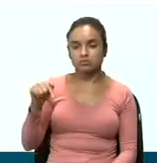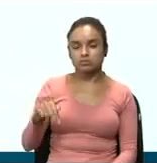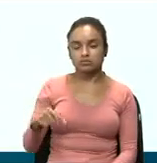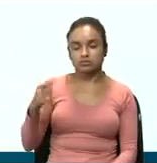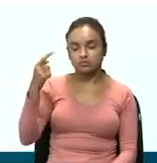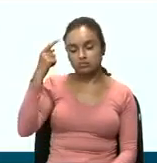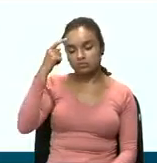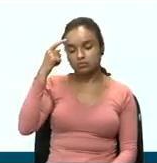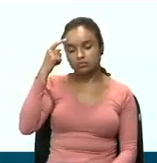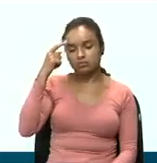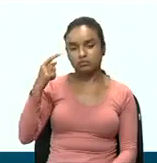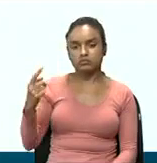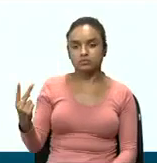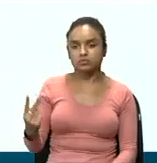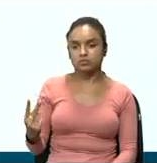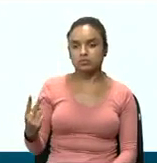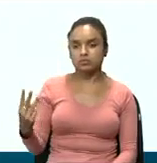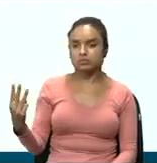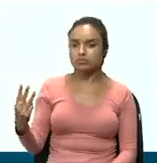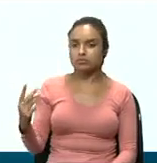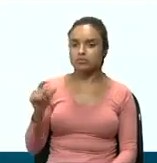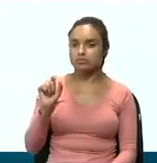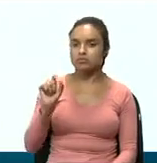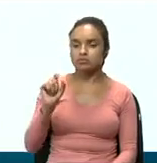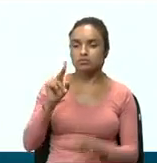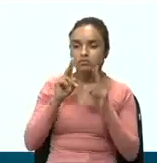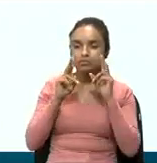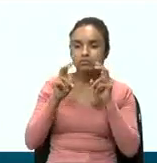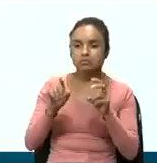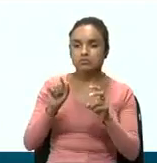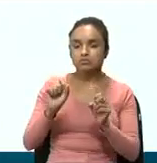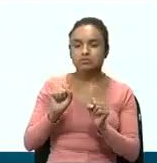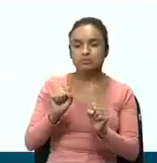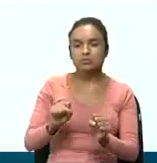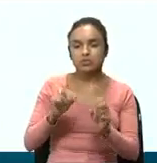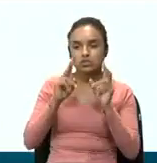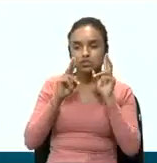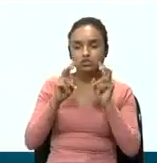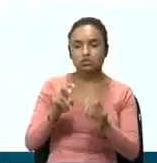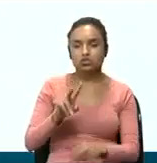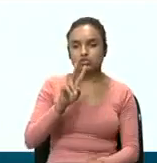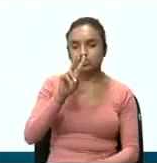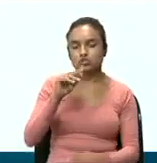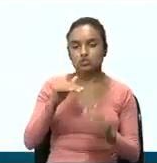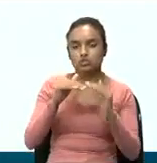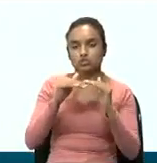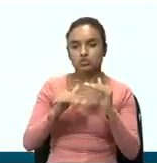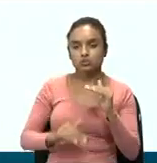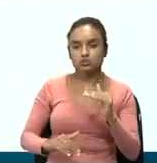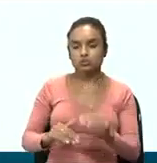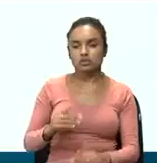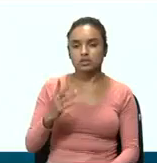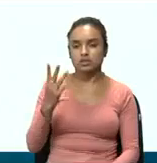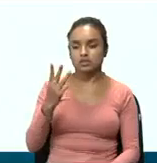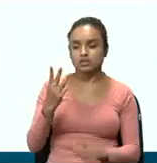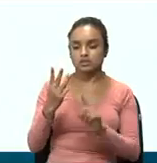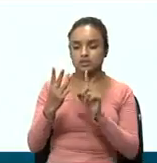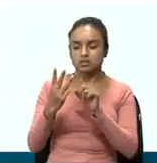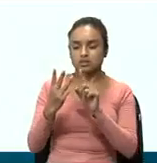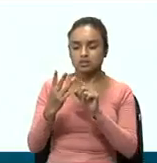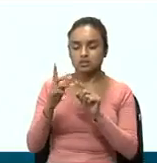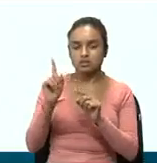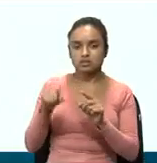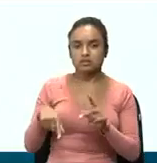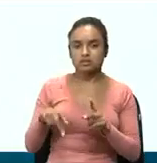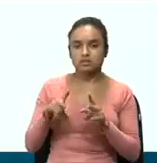Olhando para 2 e para 3, o que você já pode perceber? Você já pode perceber que 2 é menor que 3, ok? A mesma ideia